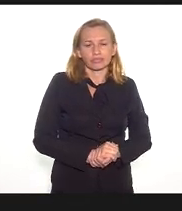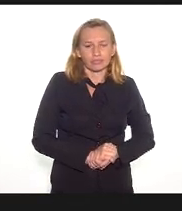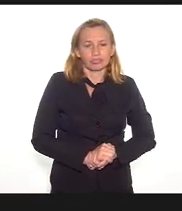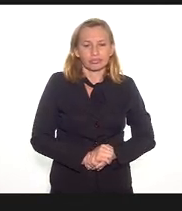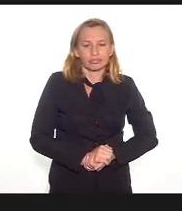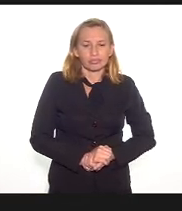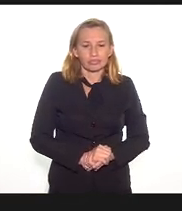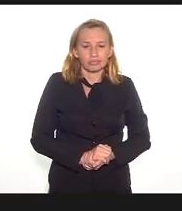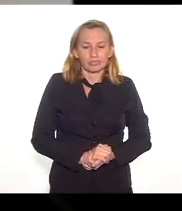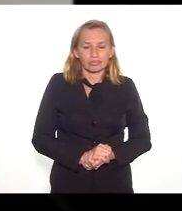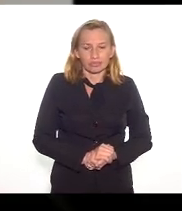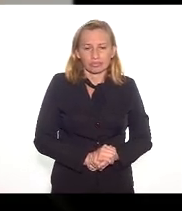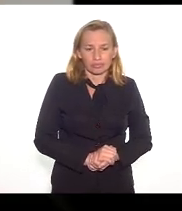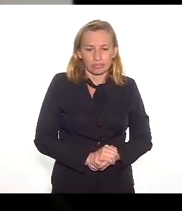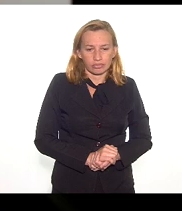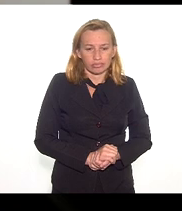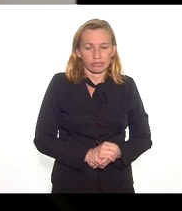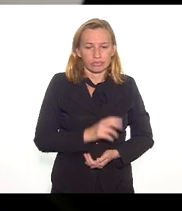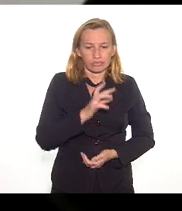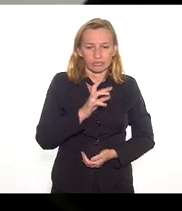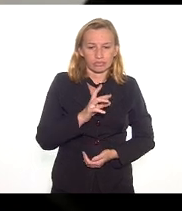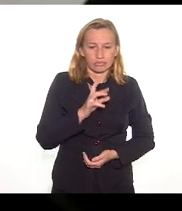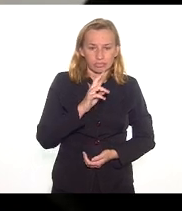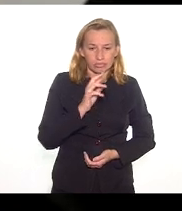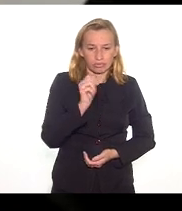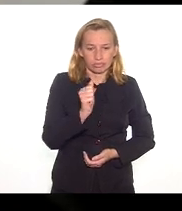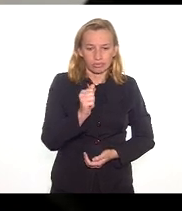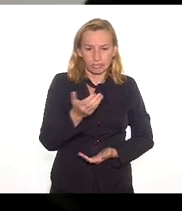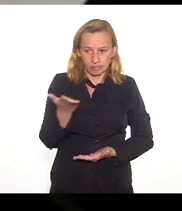Então vamos no deputado Amorim, por favor.